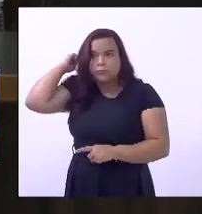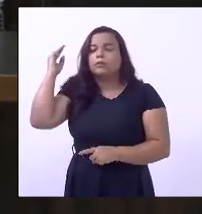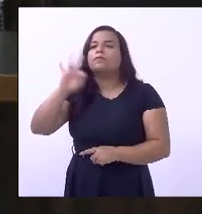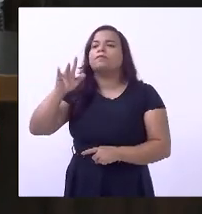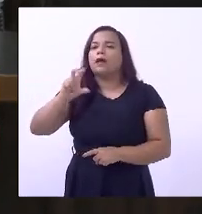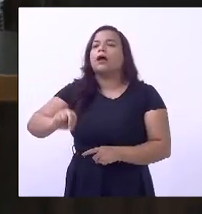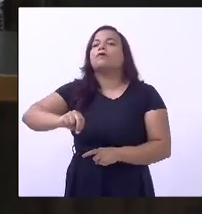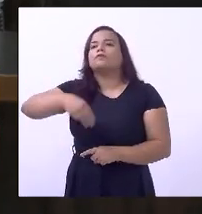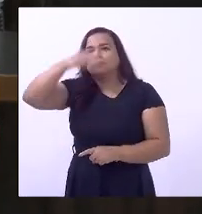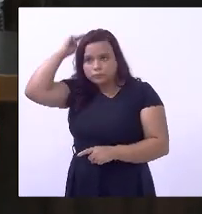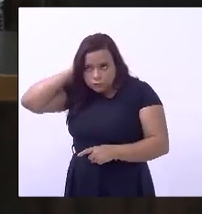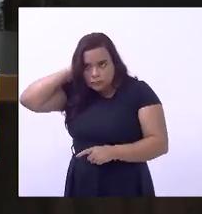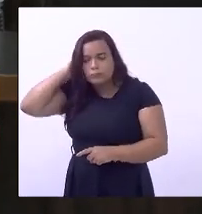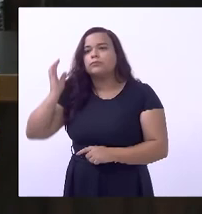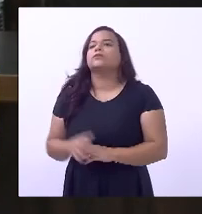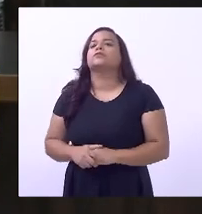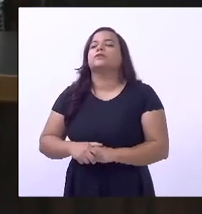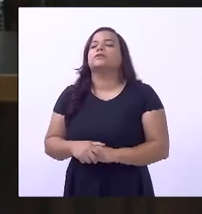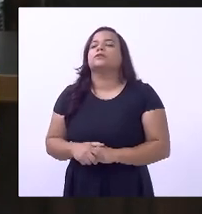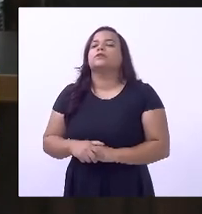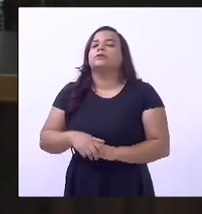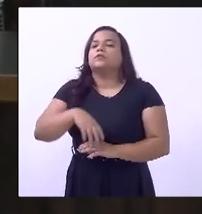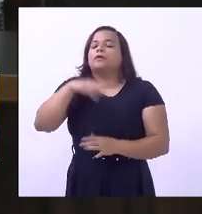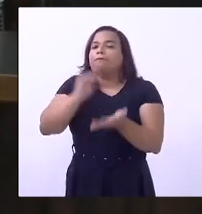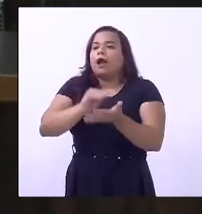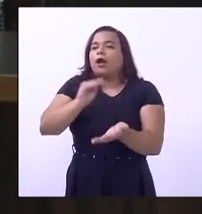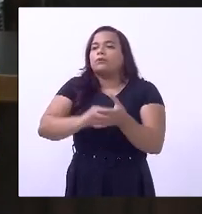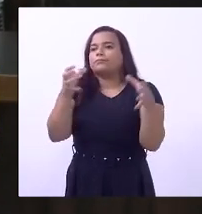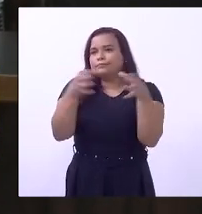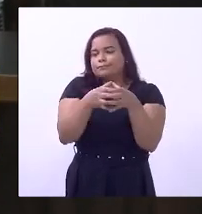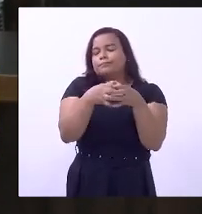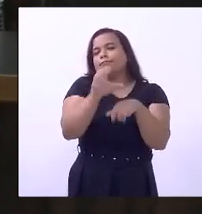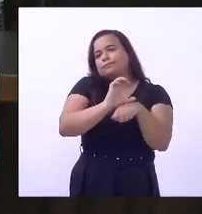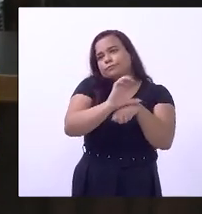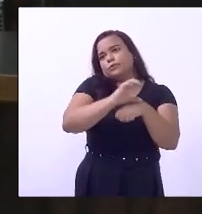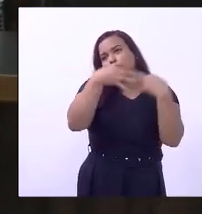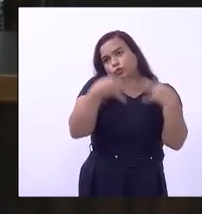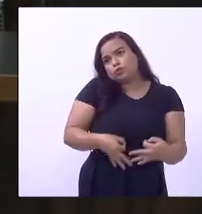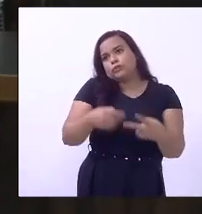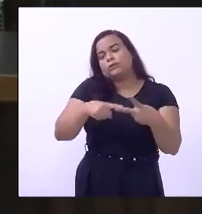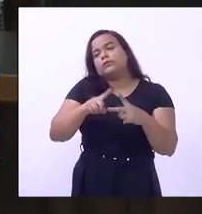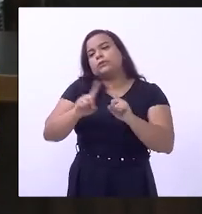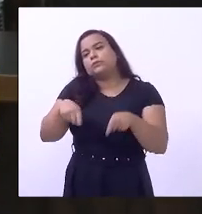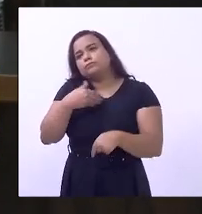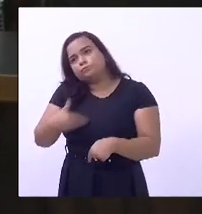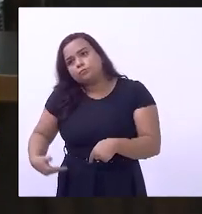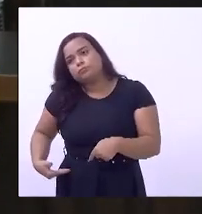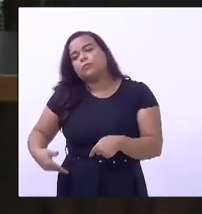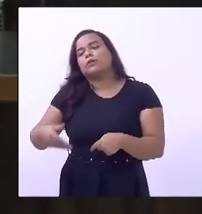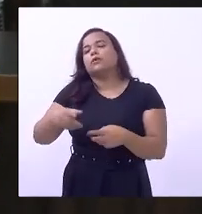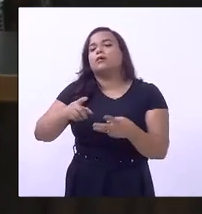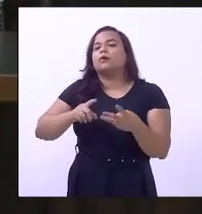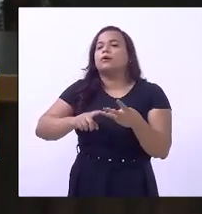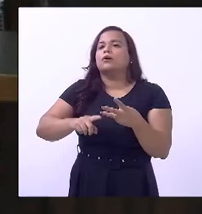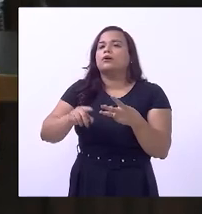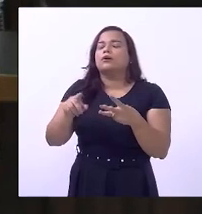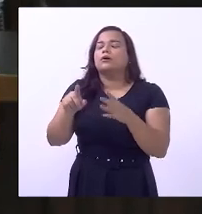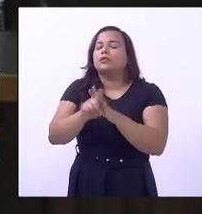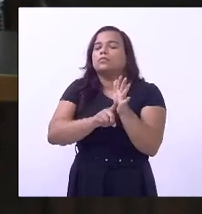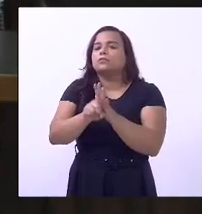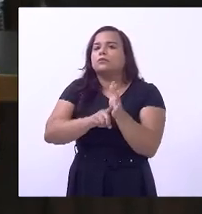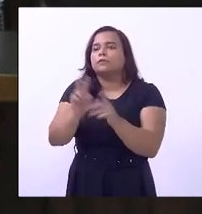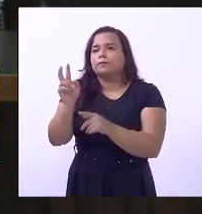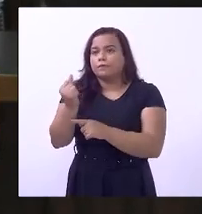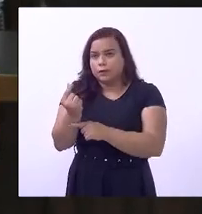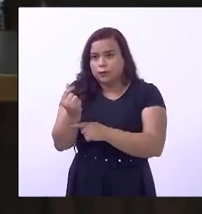Serafim e Márcio Pacheco. Pendente de parecer das comissões de Constituição e Justiça, de servidores públicos, de orçamento, fiscalização financeira e controle, as